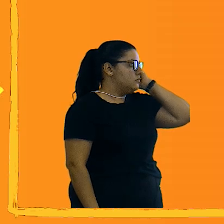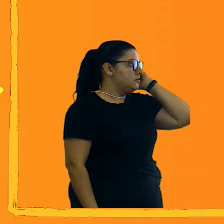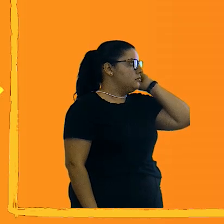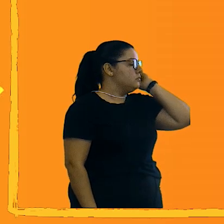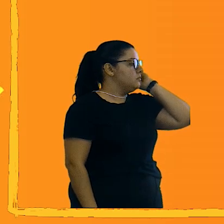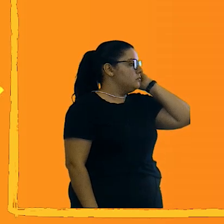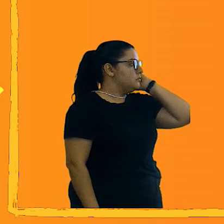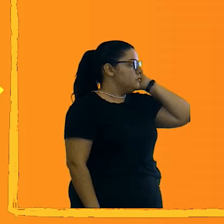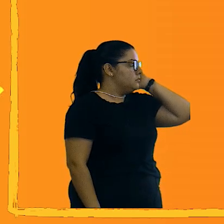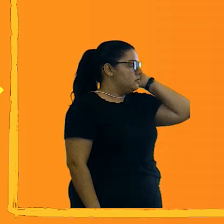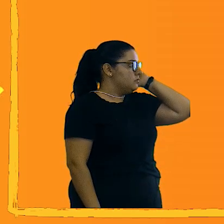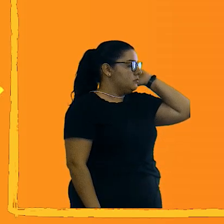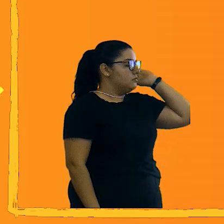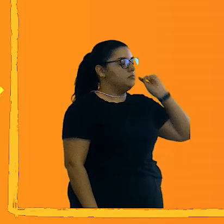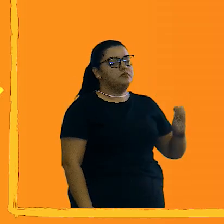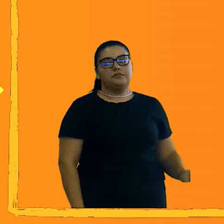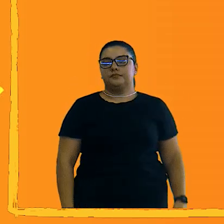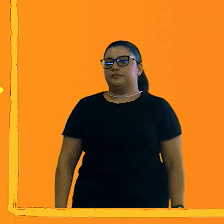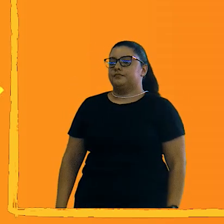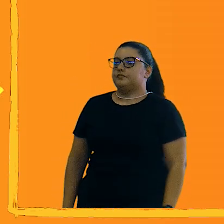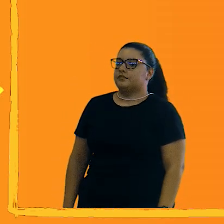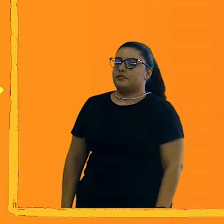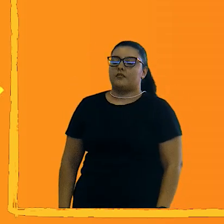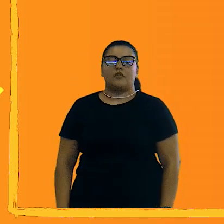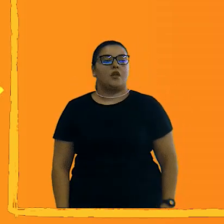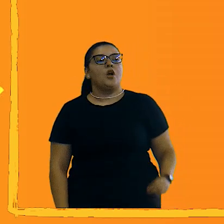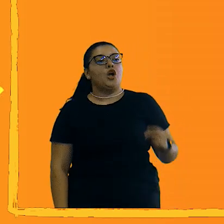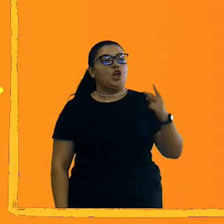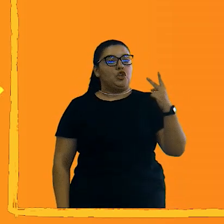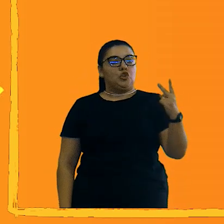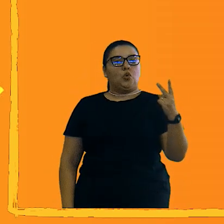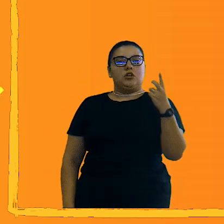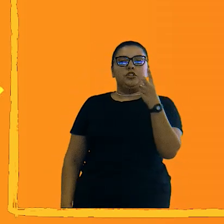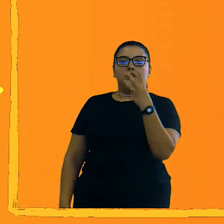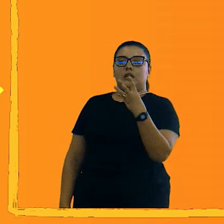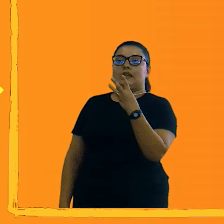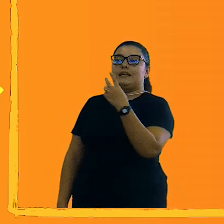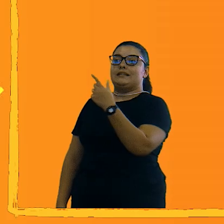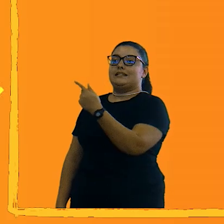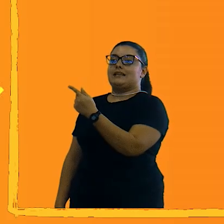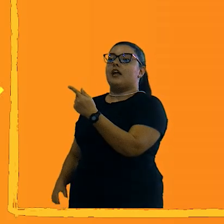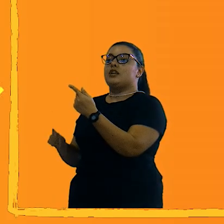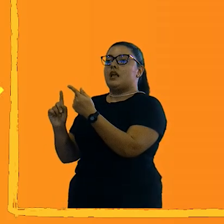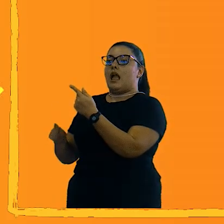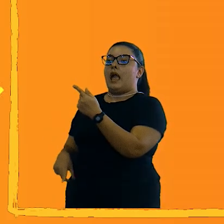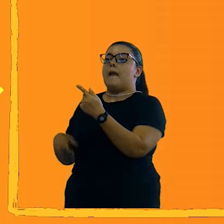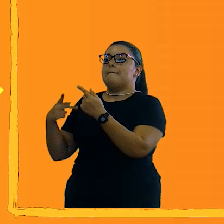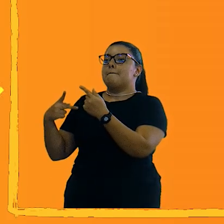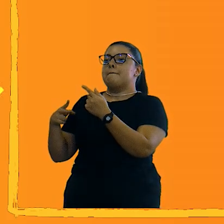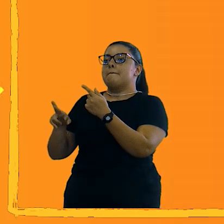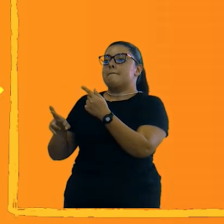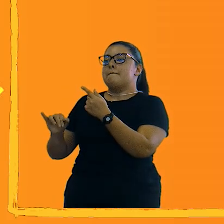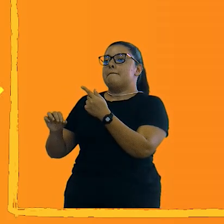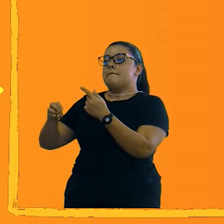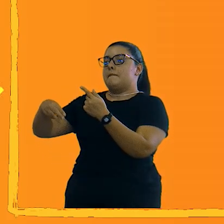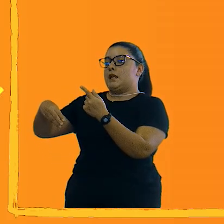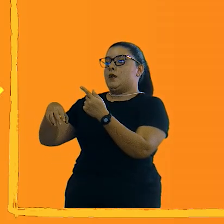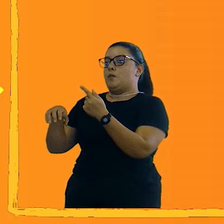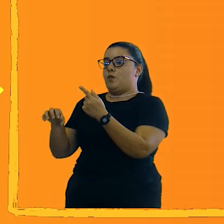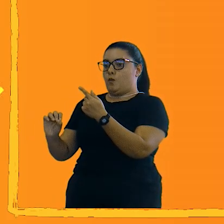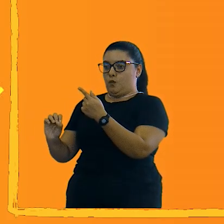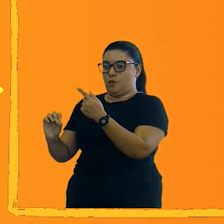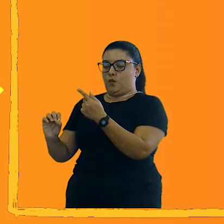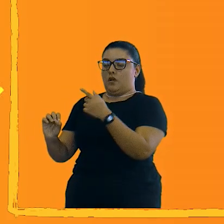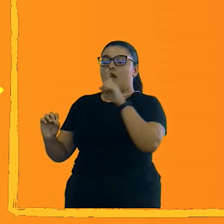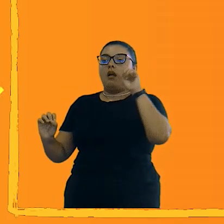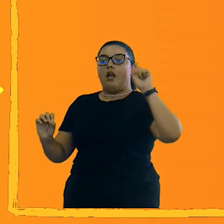aí pessoal o 2 o 3 e o 7 são números primos o MMC entre